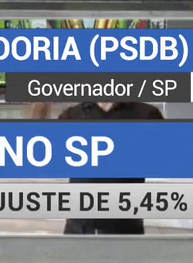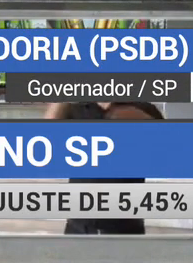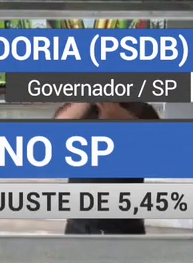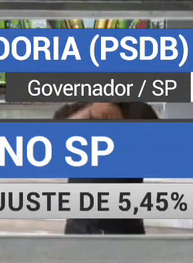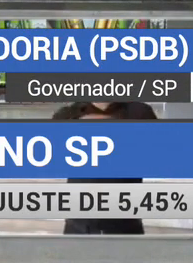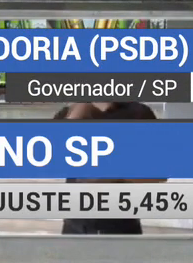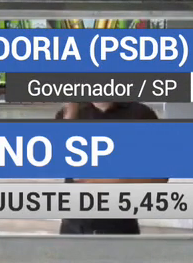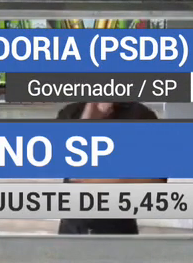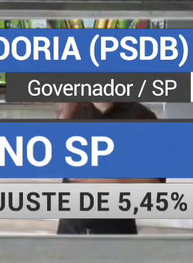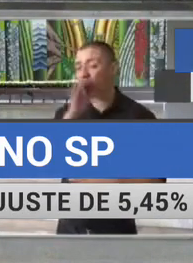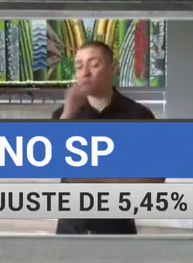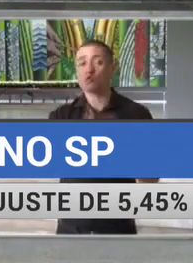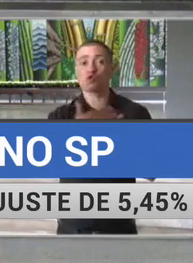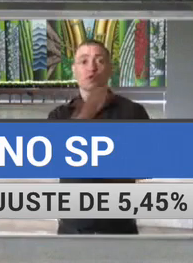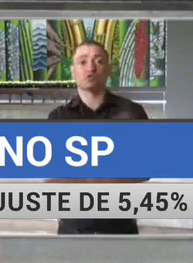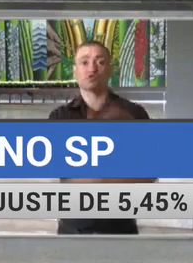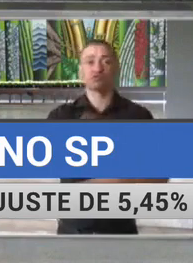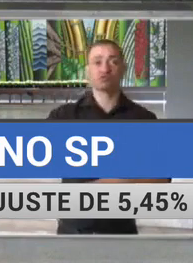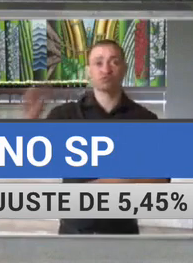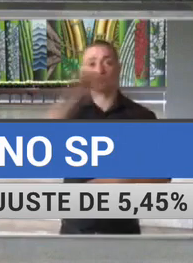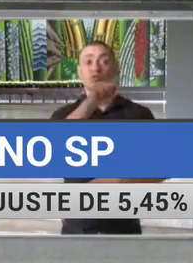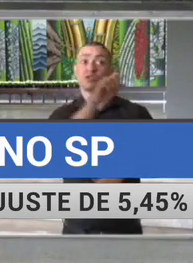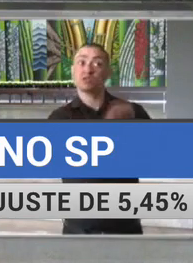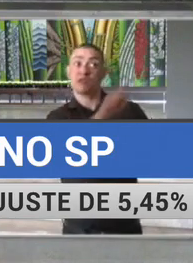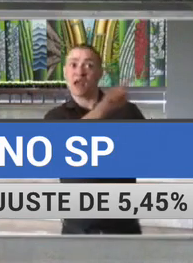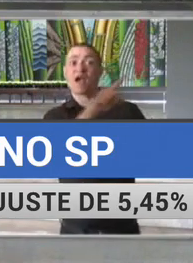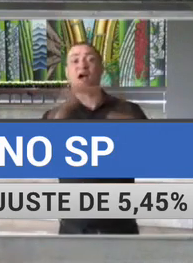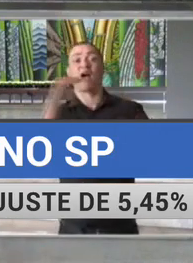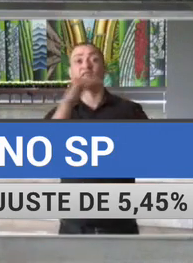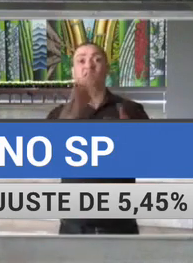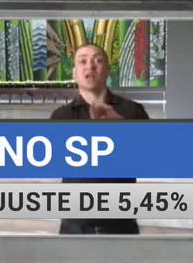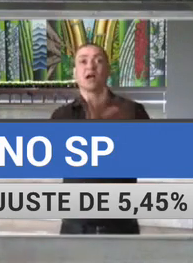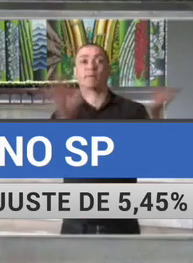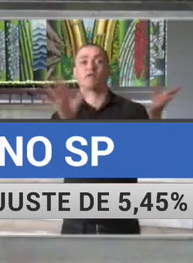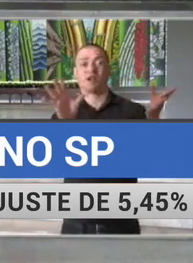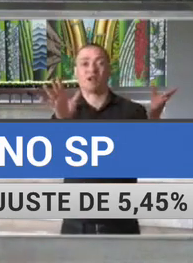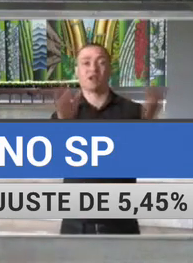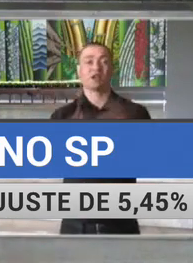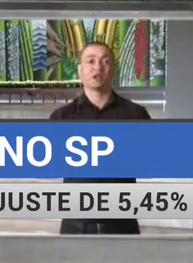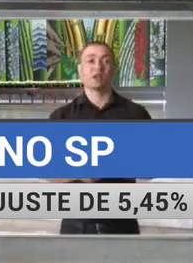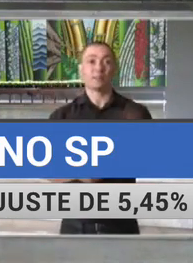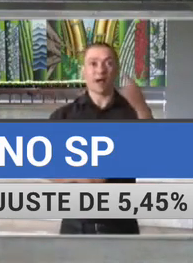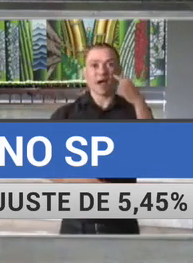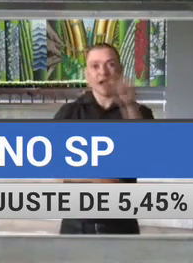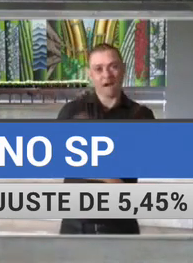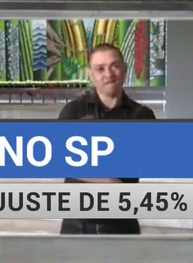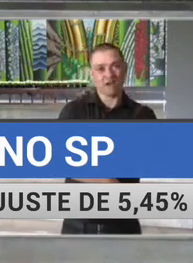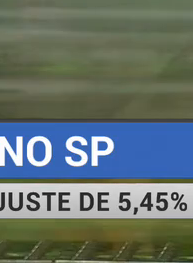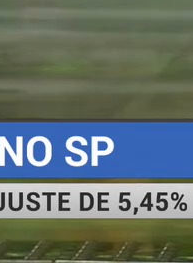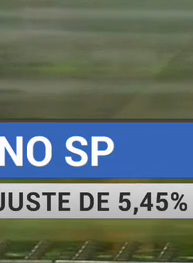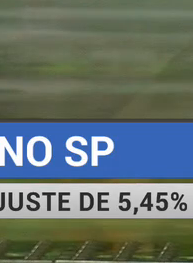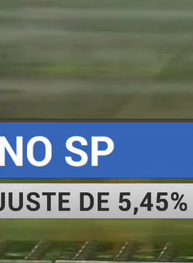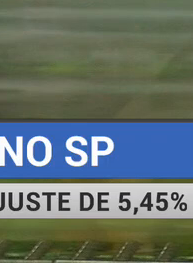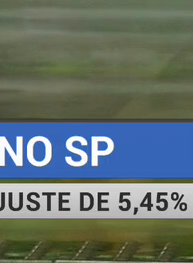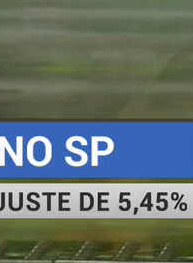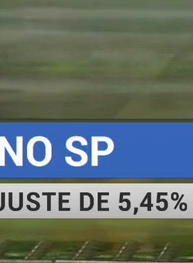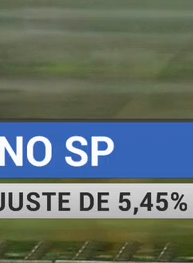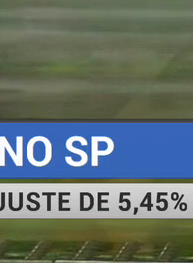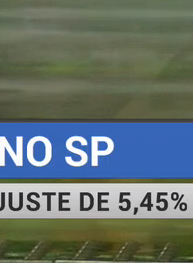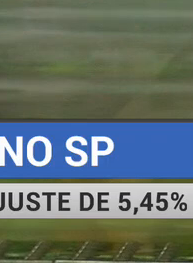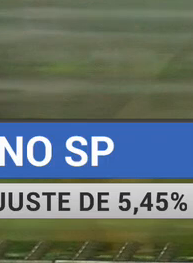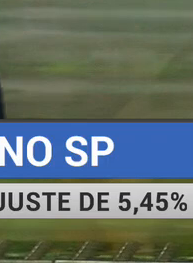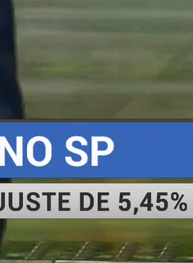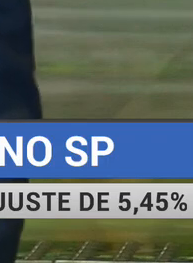colocada imediatamente Após a aprovação da Anvisa para a vacinação dos brasileiros o